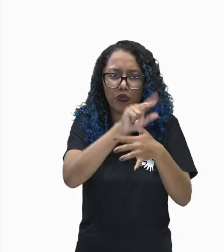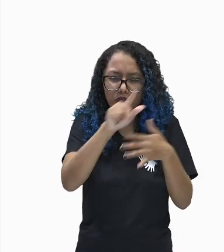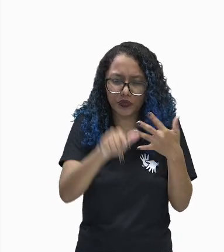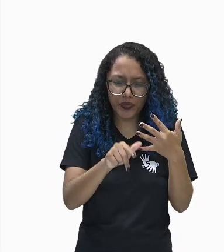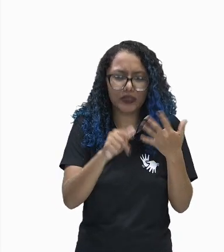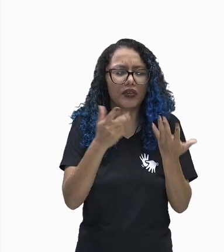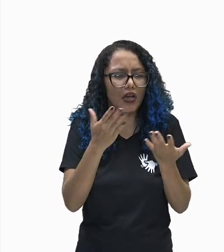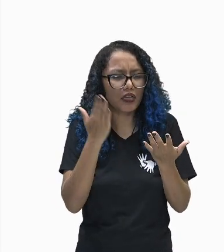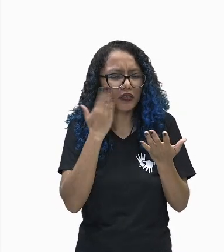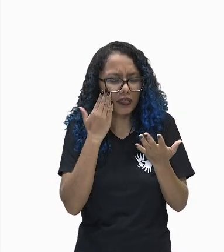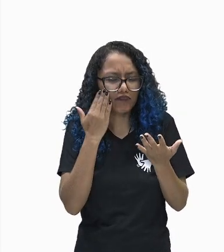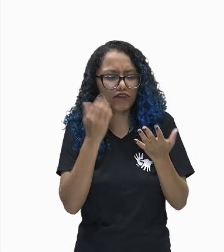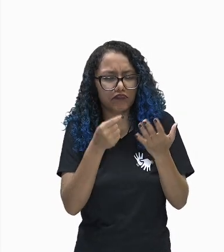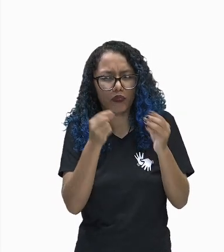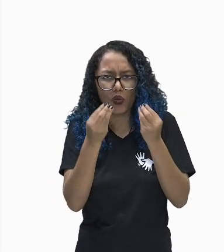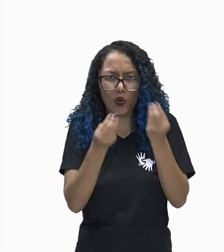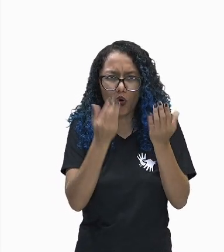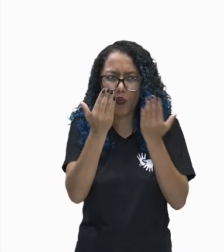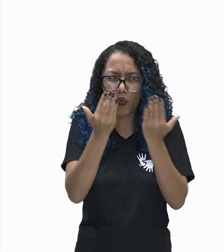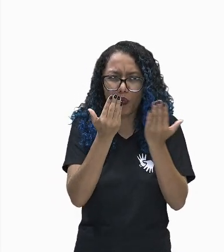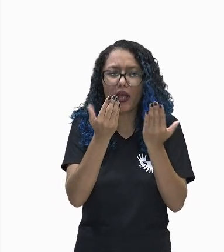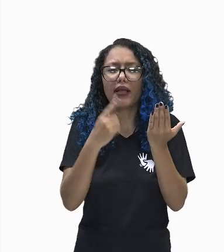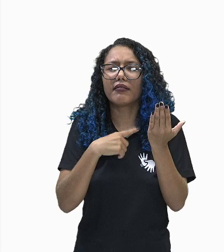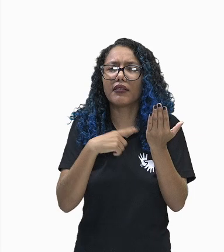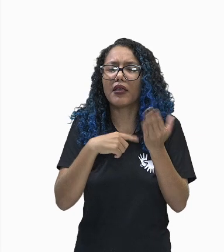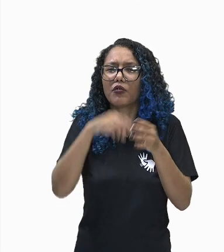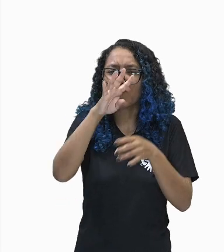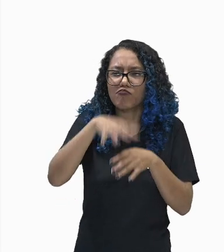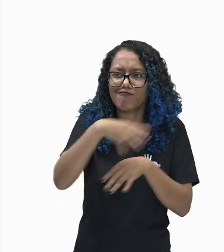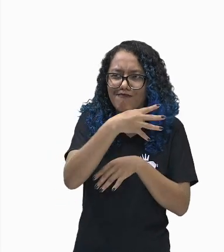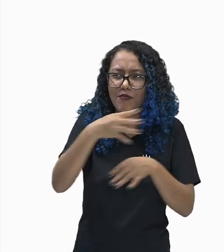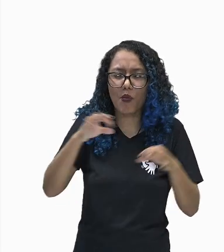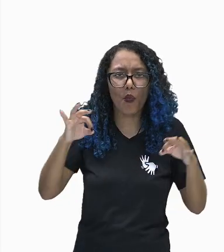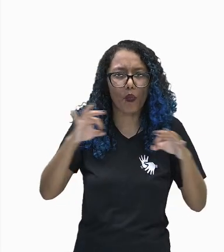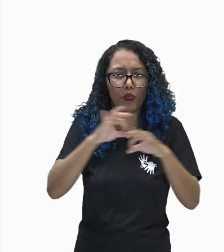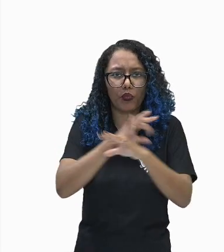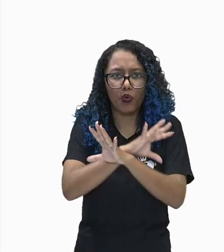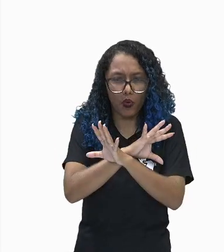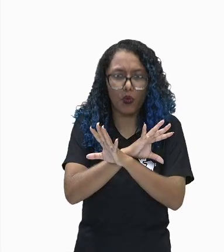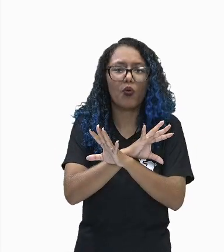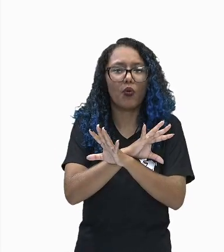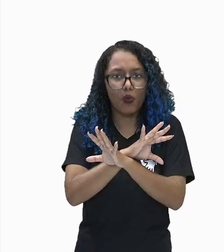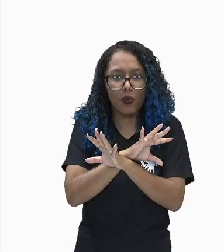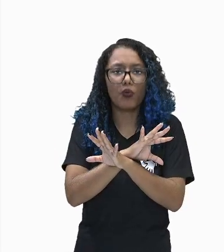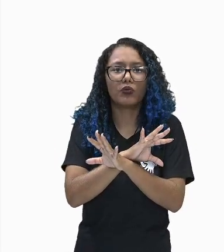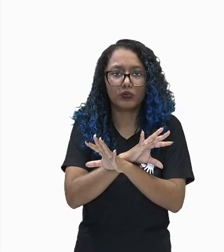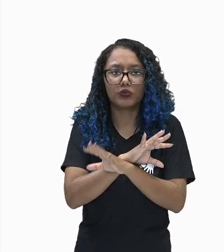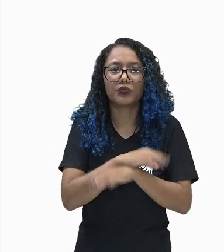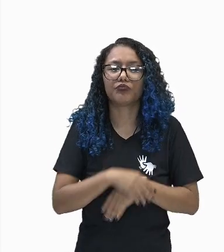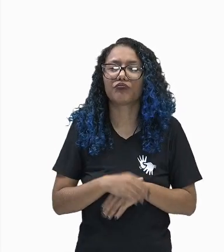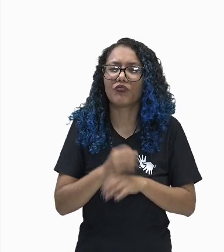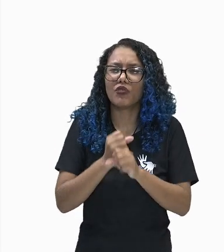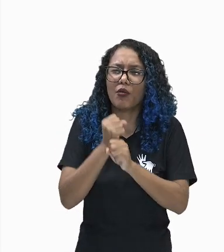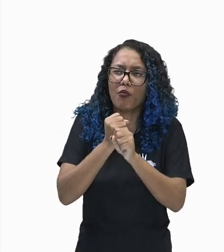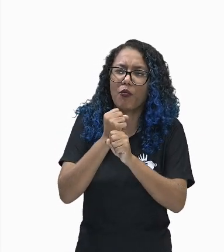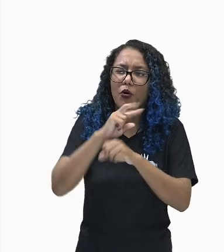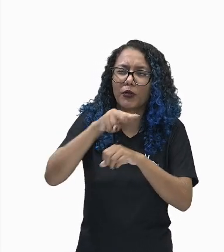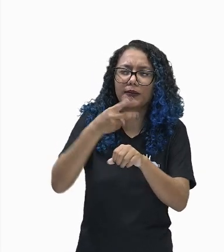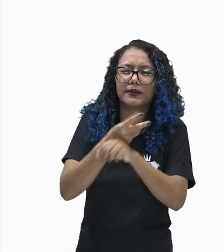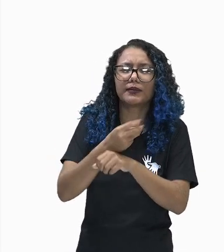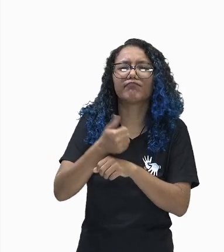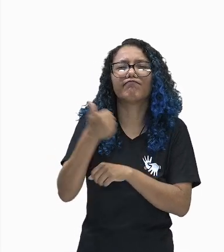eles fornecendo um mapa completo do genoma após 13 anos,